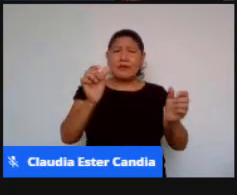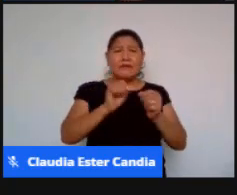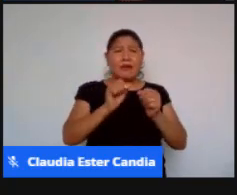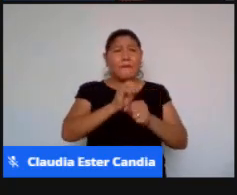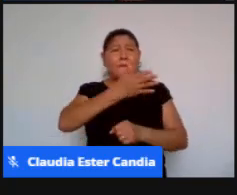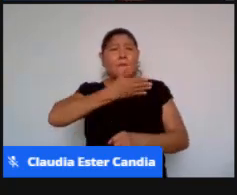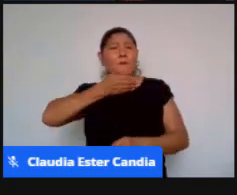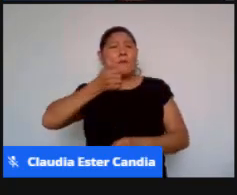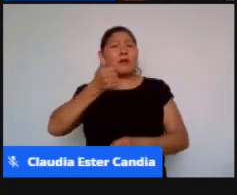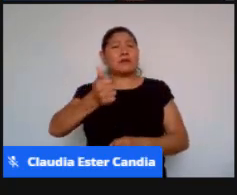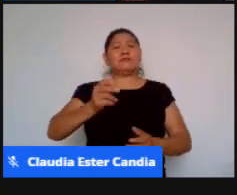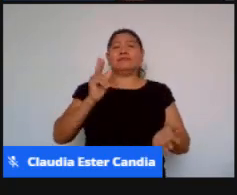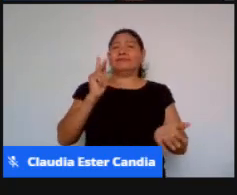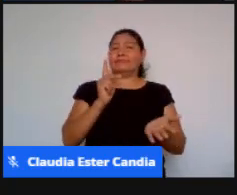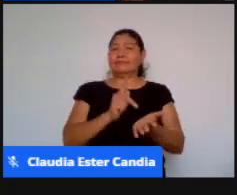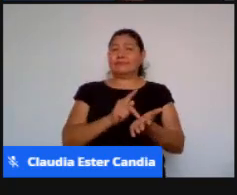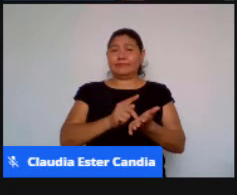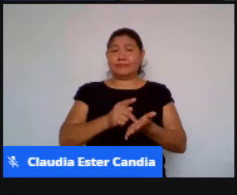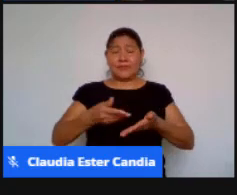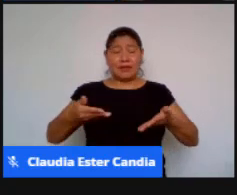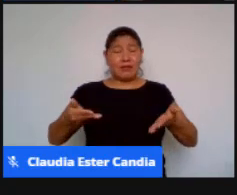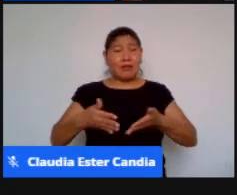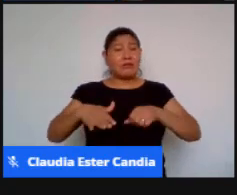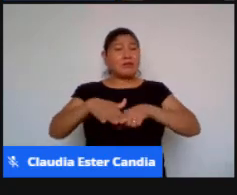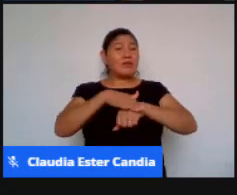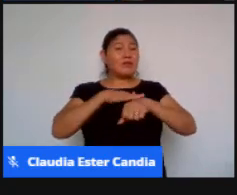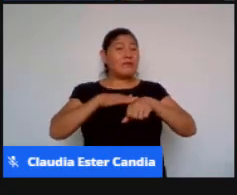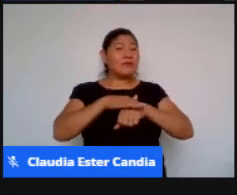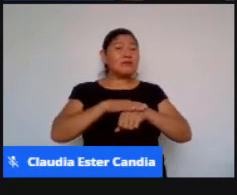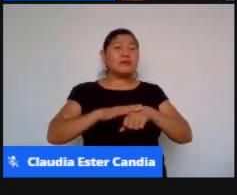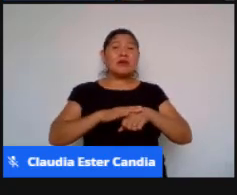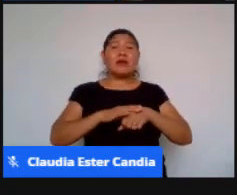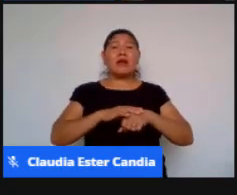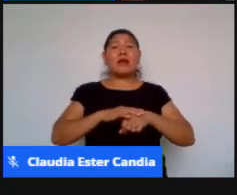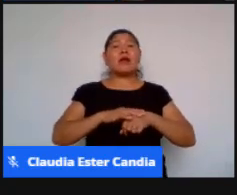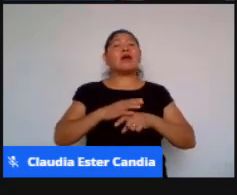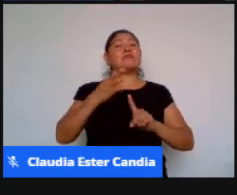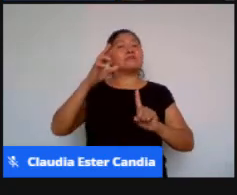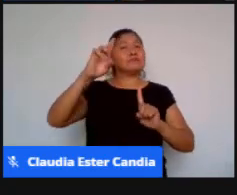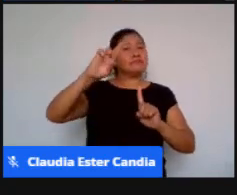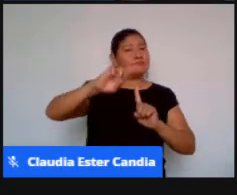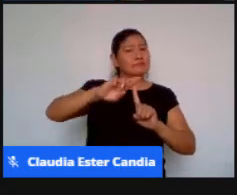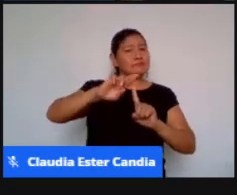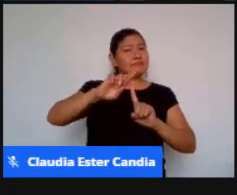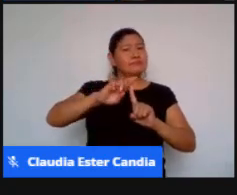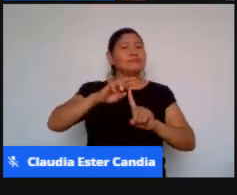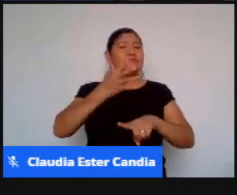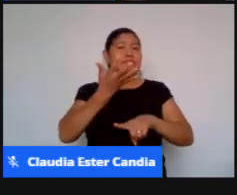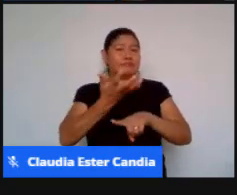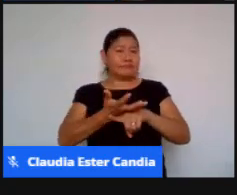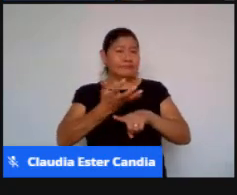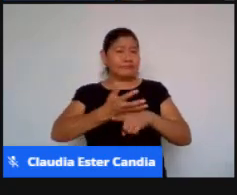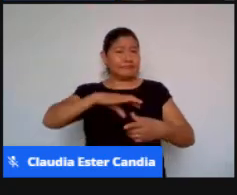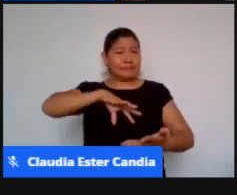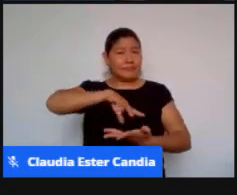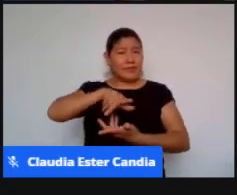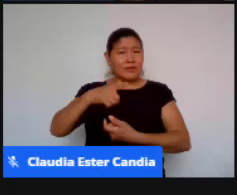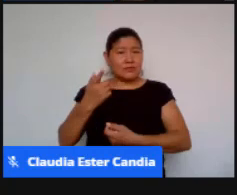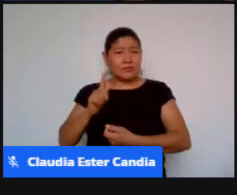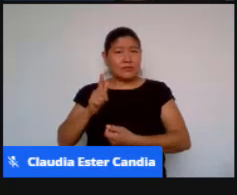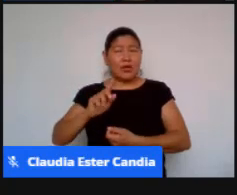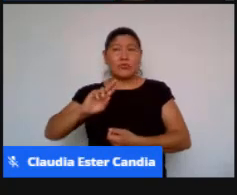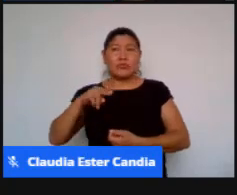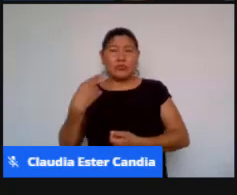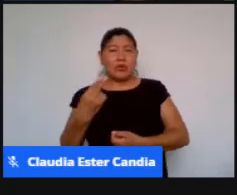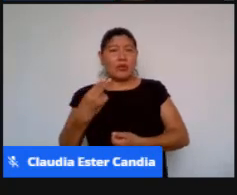bom? Então, a gente vai falar um pouquinho aí desse referencial curricular de geografia que nós fomos construindo ao